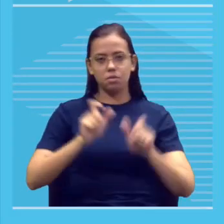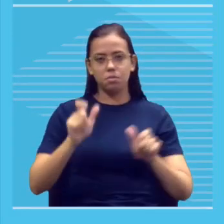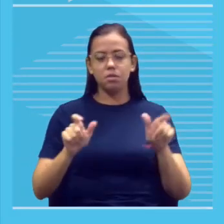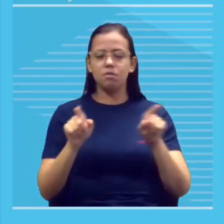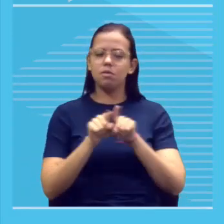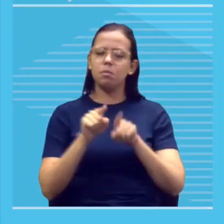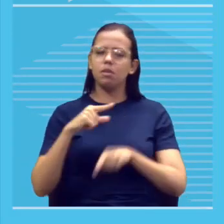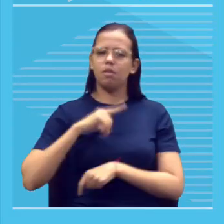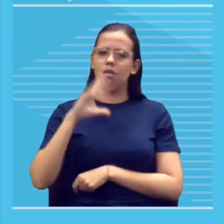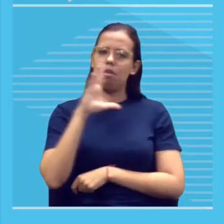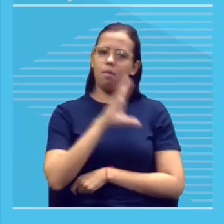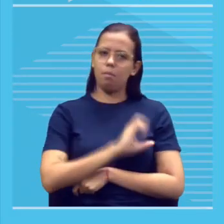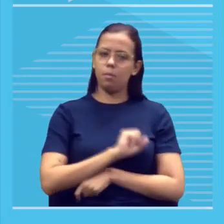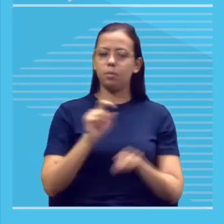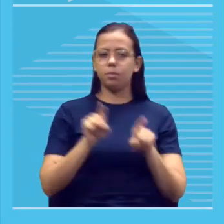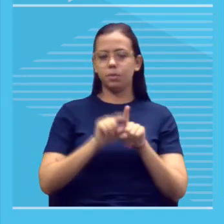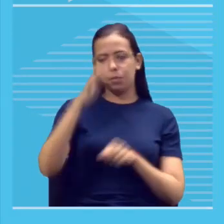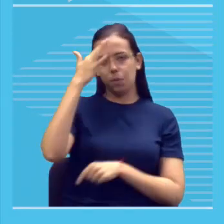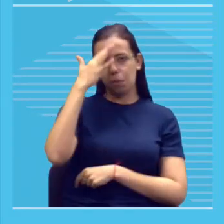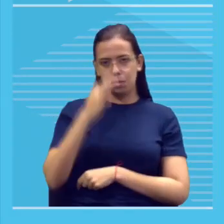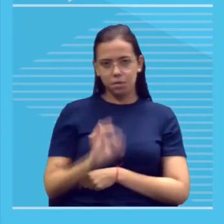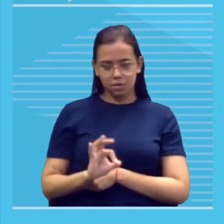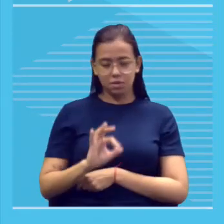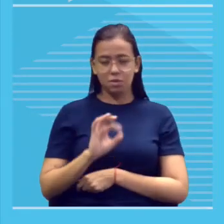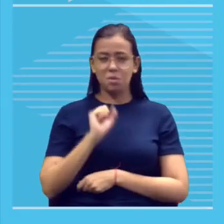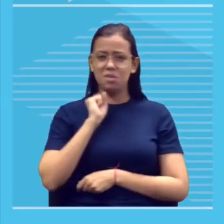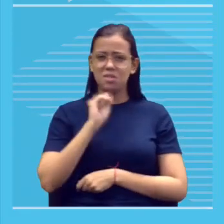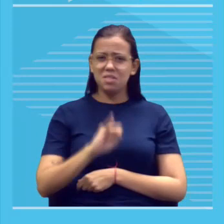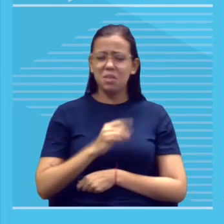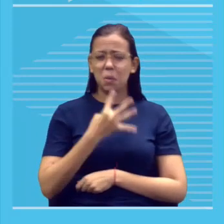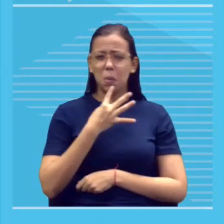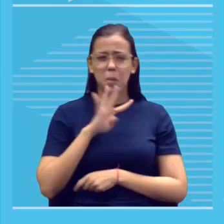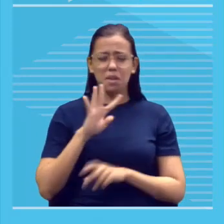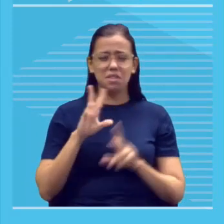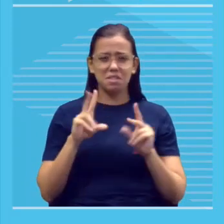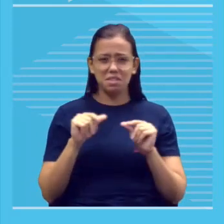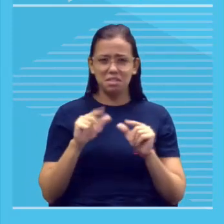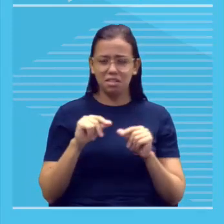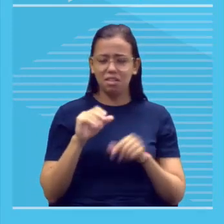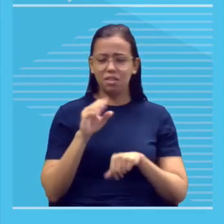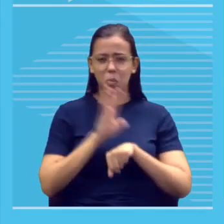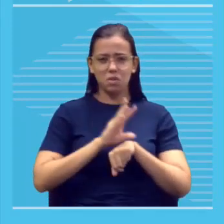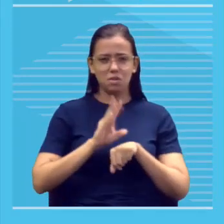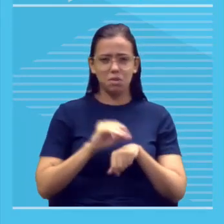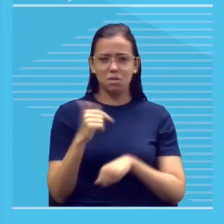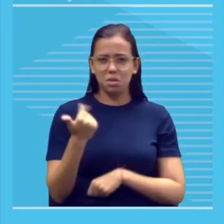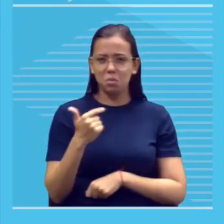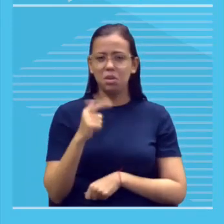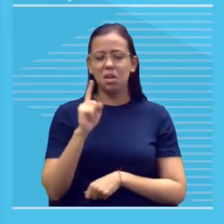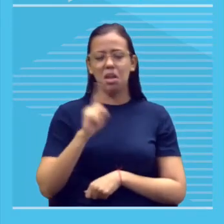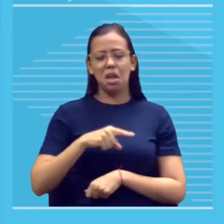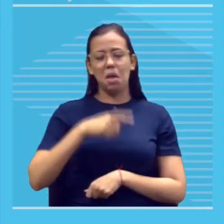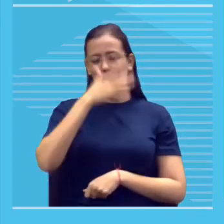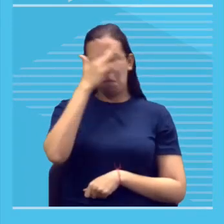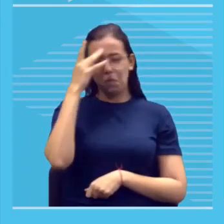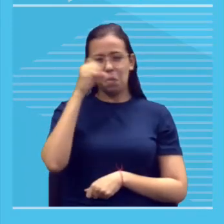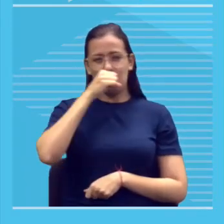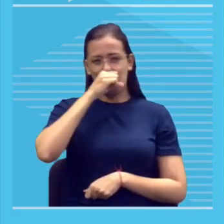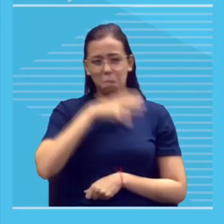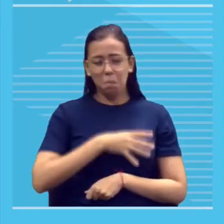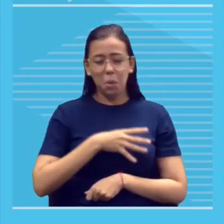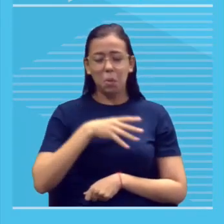amoroso é compreensivo quanto menos você conhece mas você é intolerante grotesco